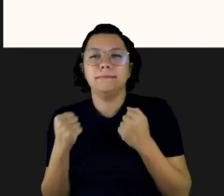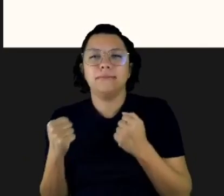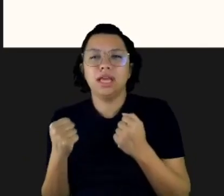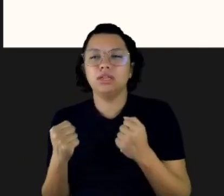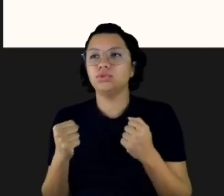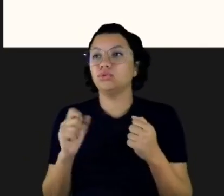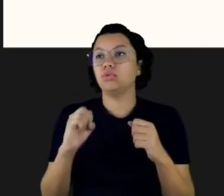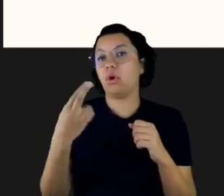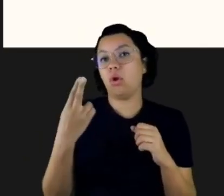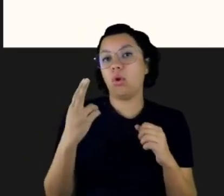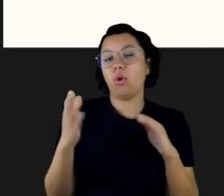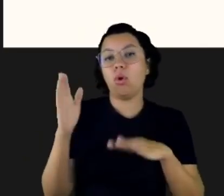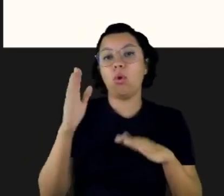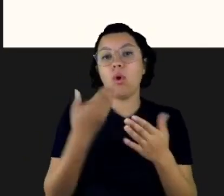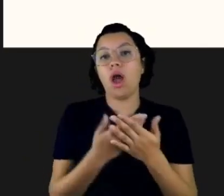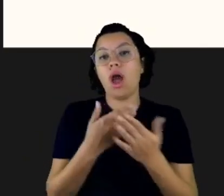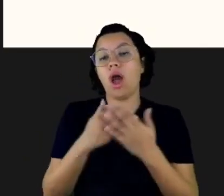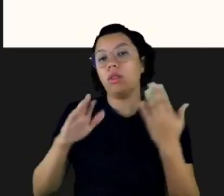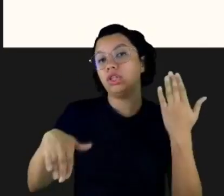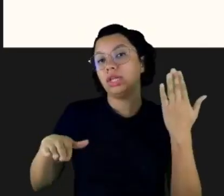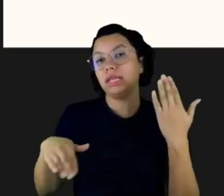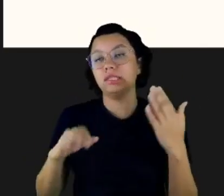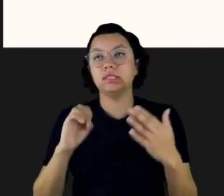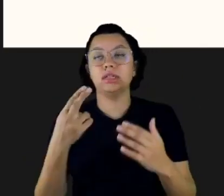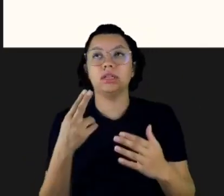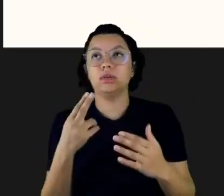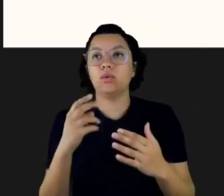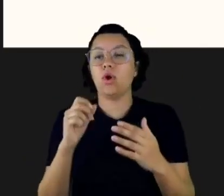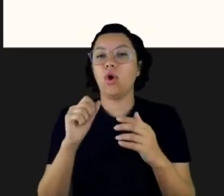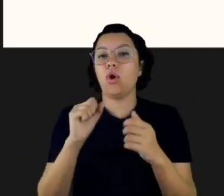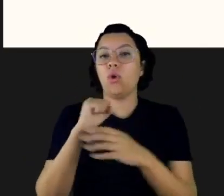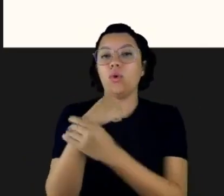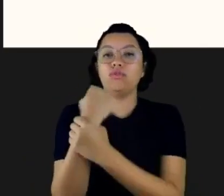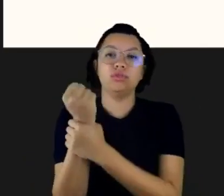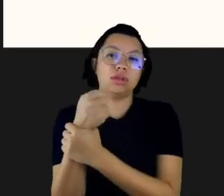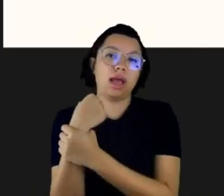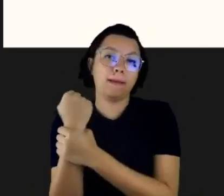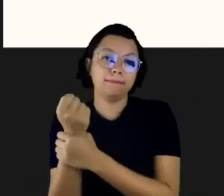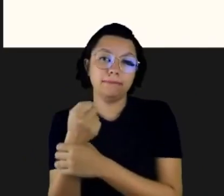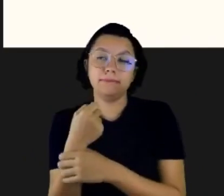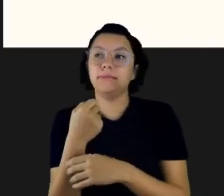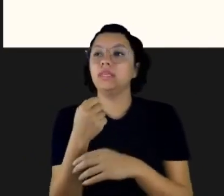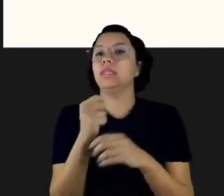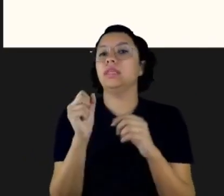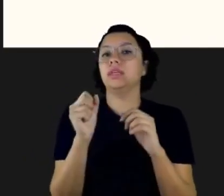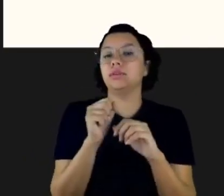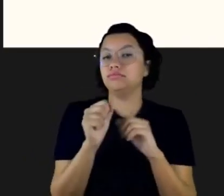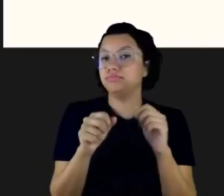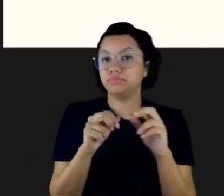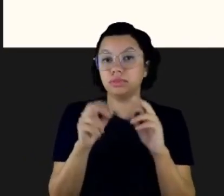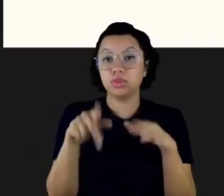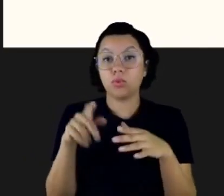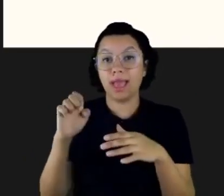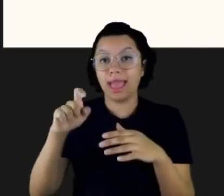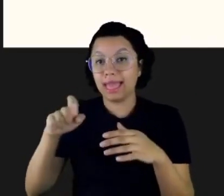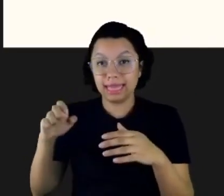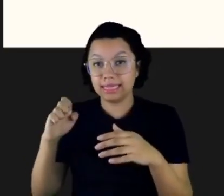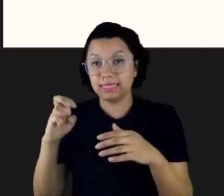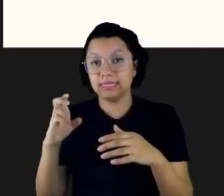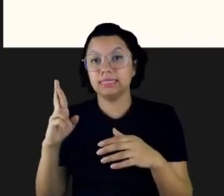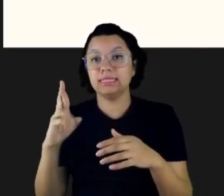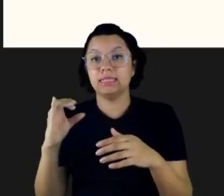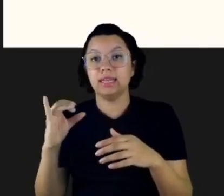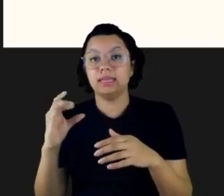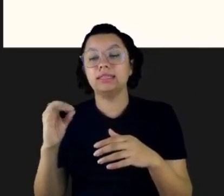natação, no pilates, na hidroginástica. Isso é um exercício físico. Ele é direcionado. Pode ser que num